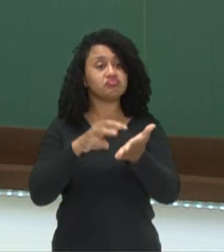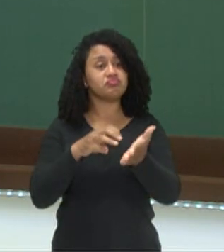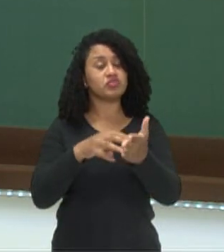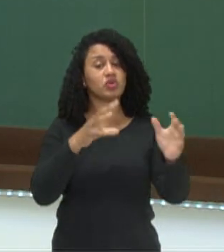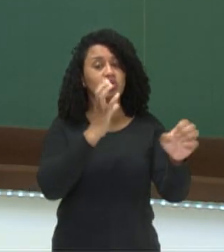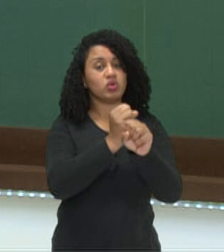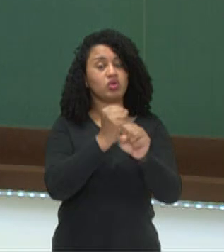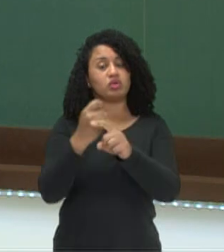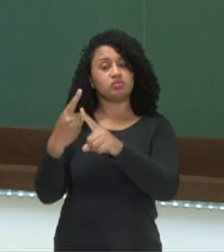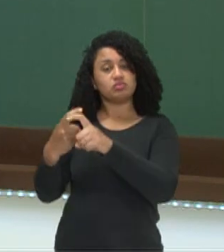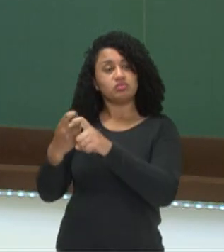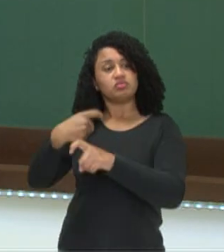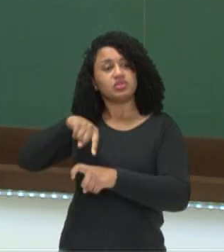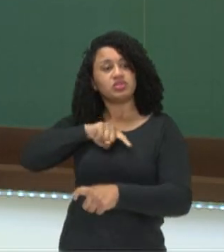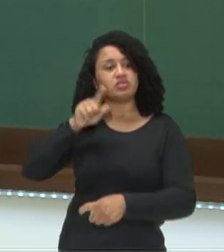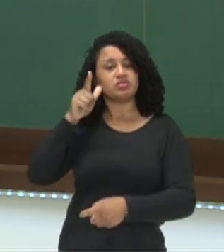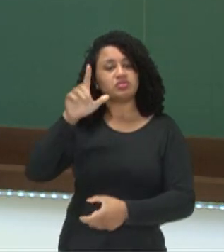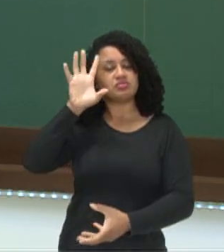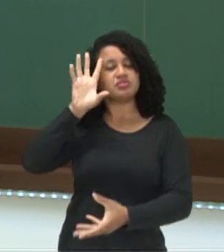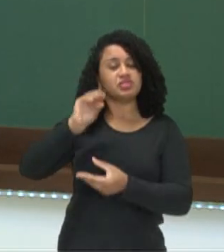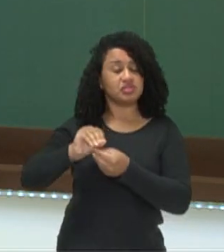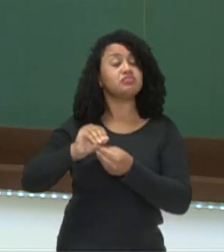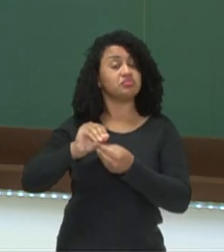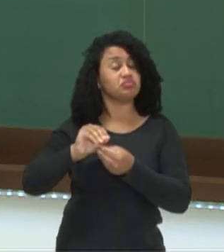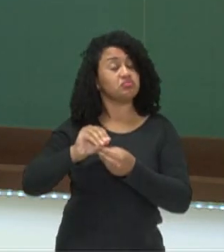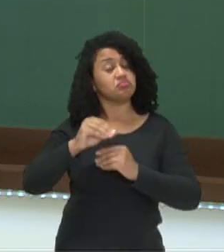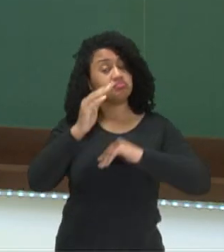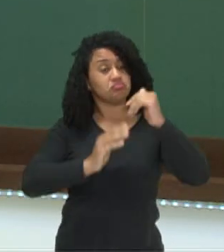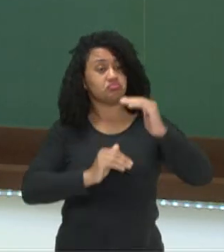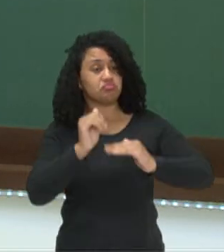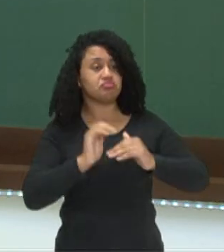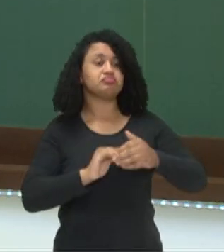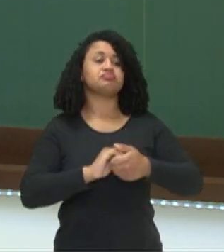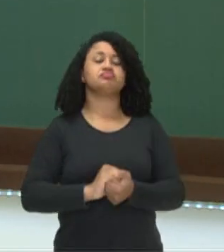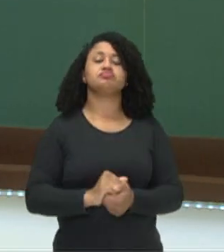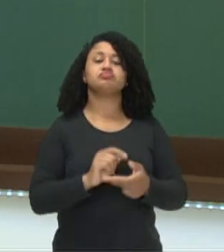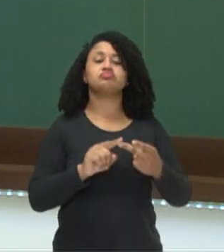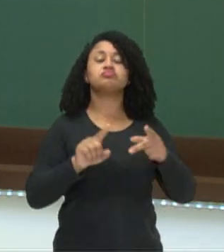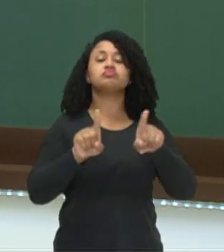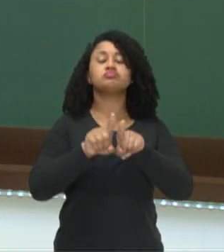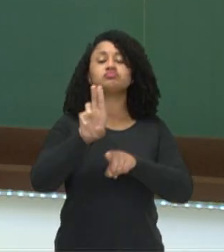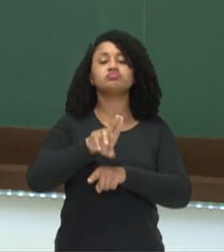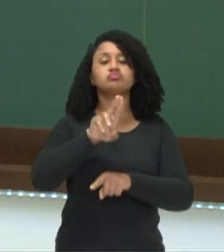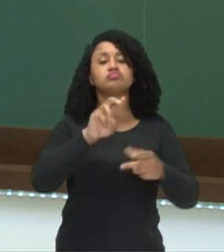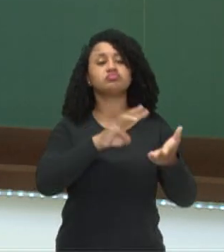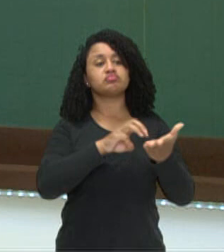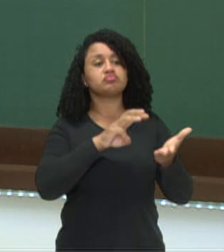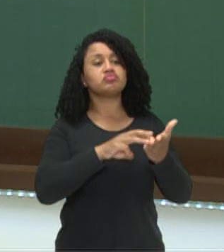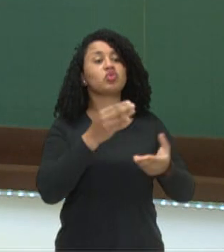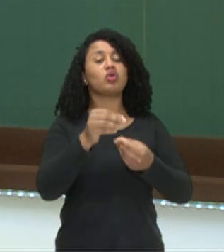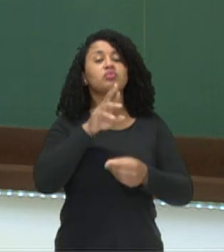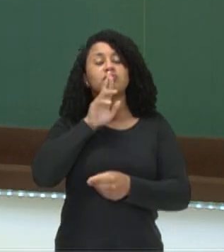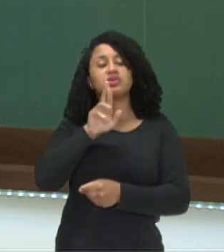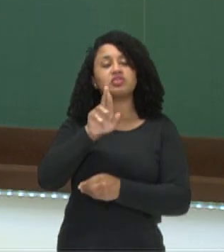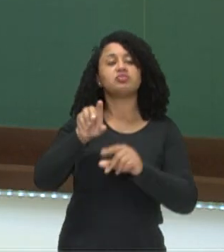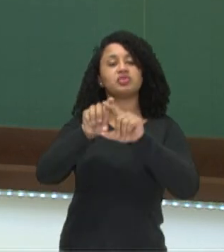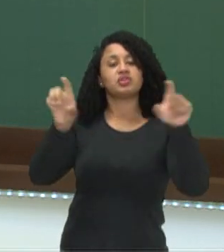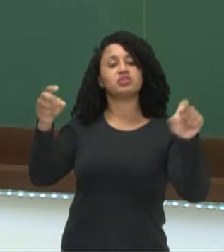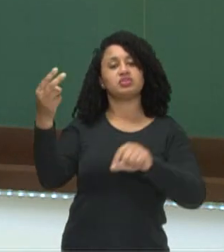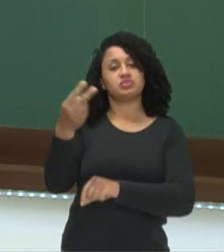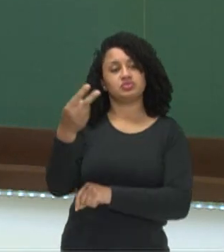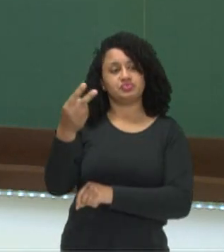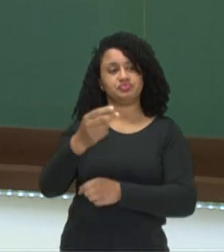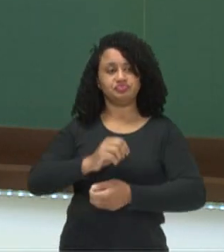soma e produto para que a gente possa entender e poder colocar em prática. E utilizar esse método na resolução da equação do segundo grau.